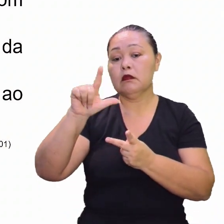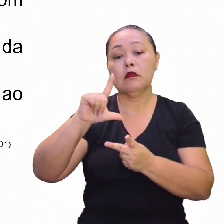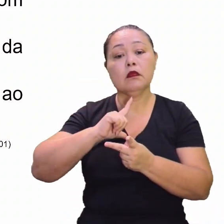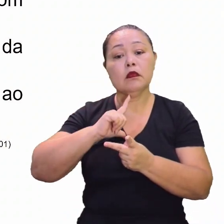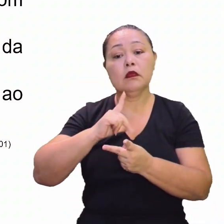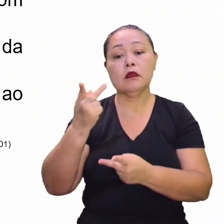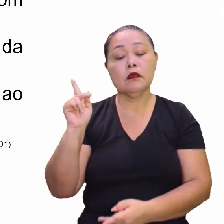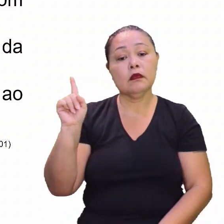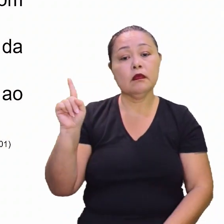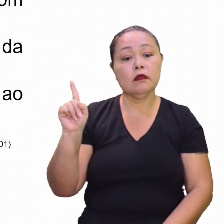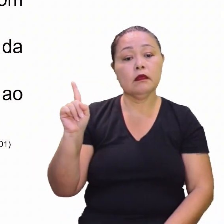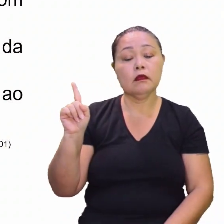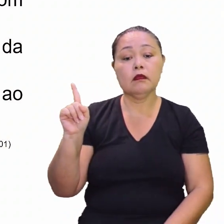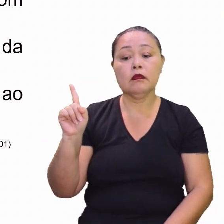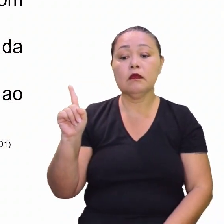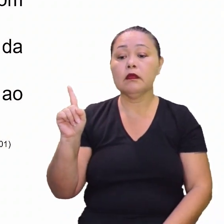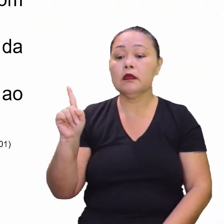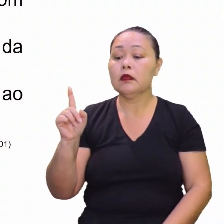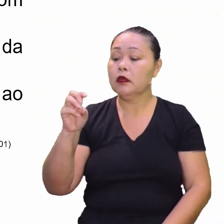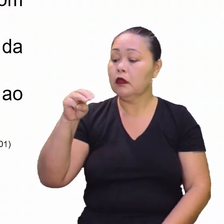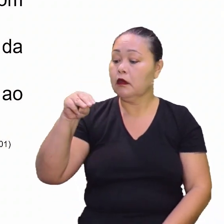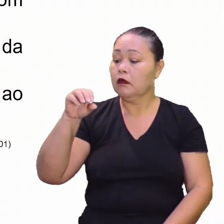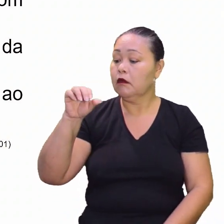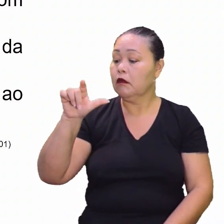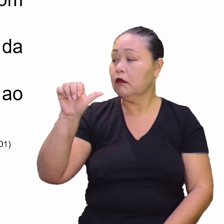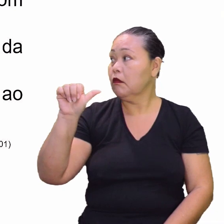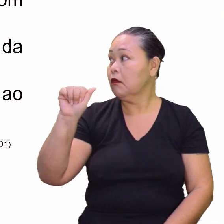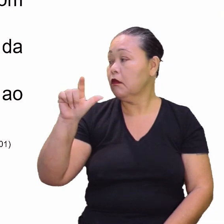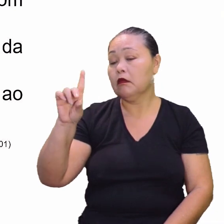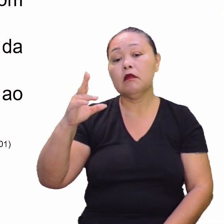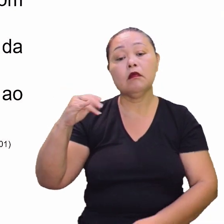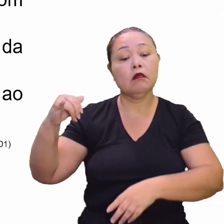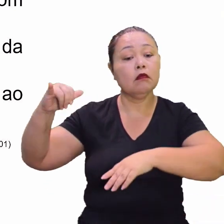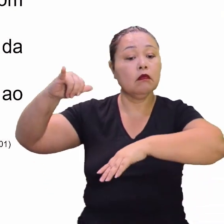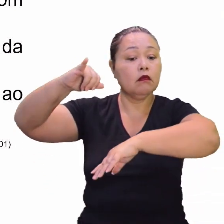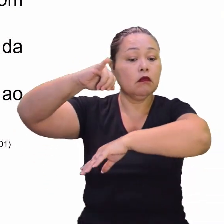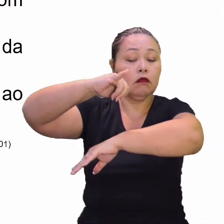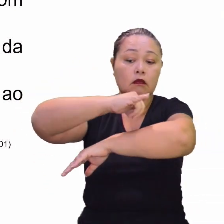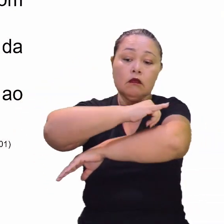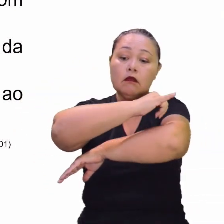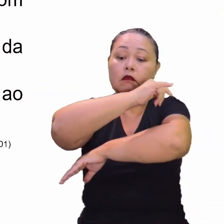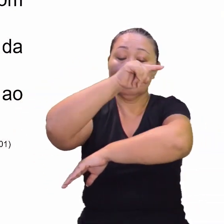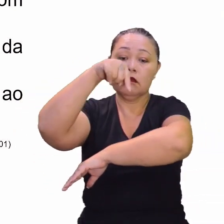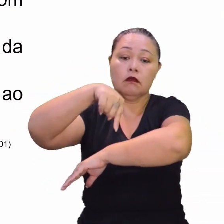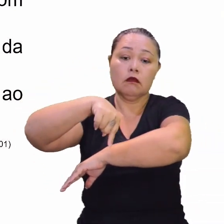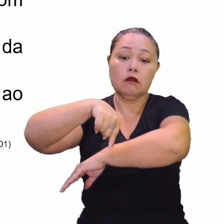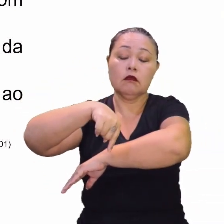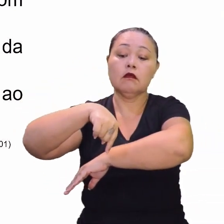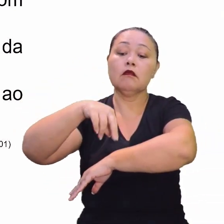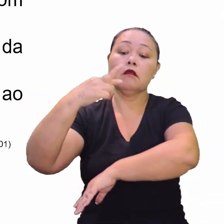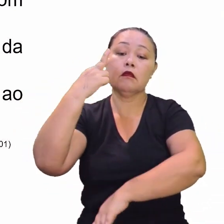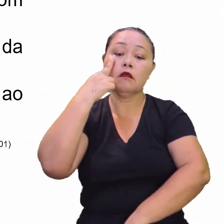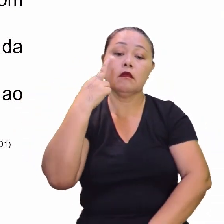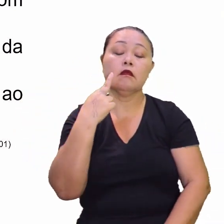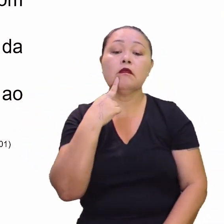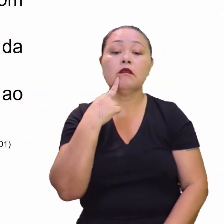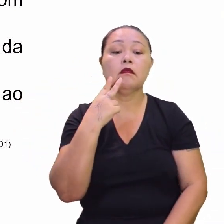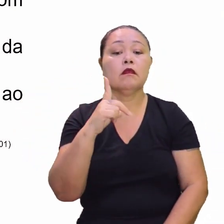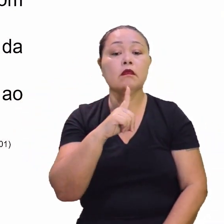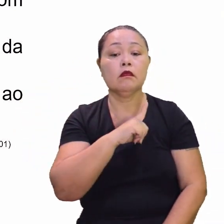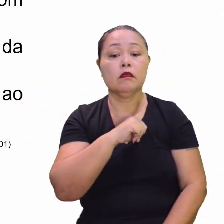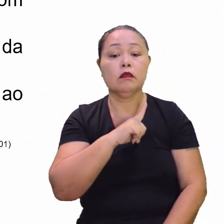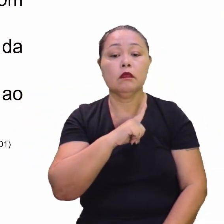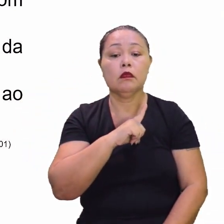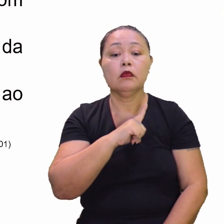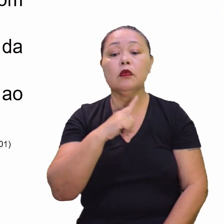aí, agora a gente vai falar sobre o modal aéreo. Transporte aéreo em Rondônia. Temos